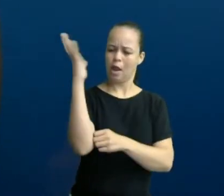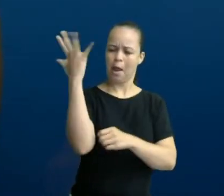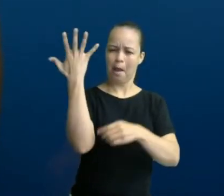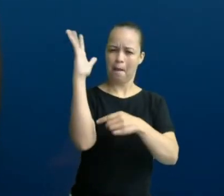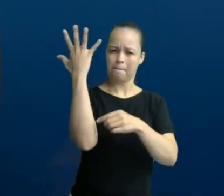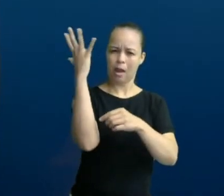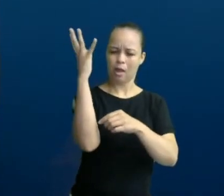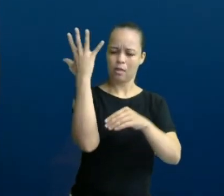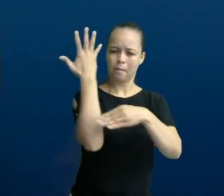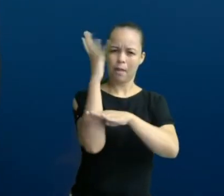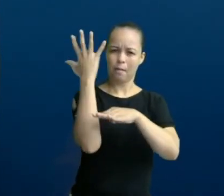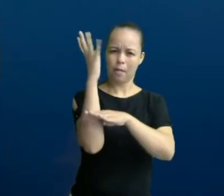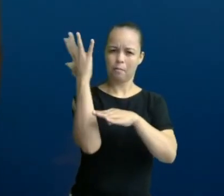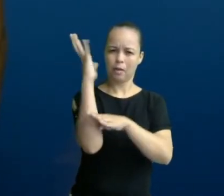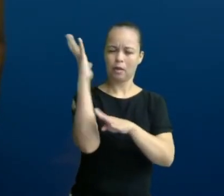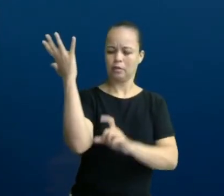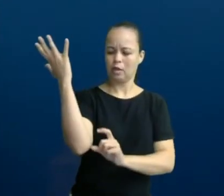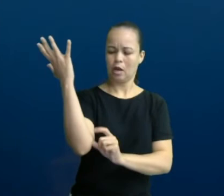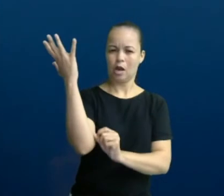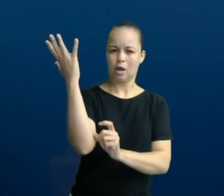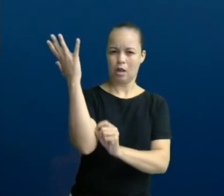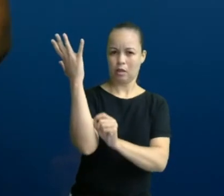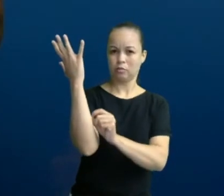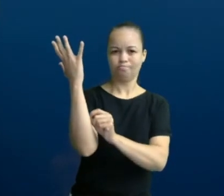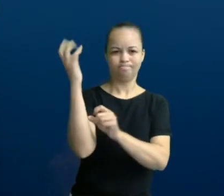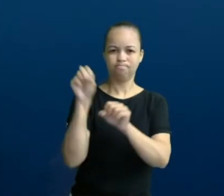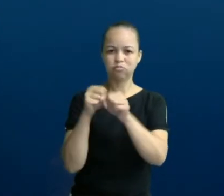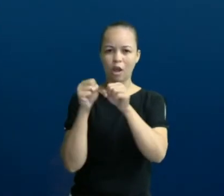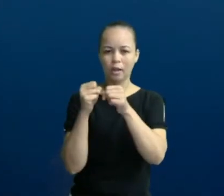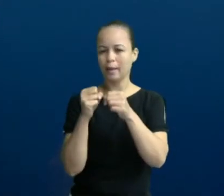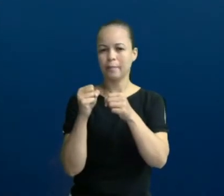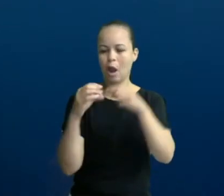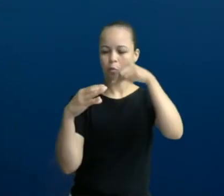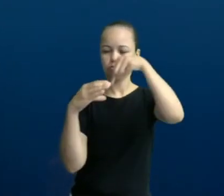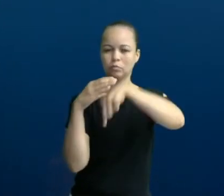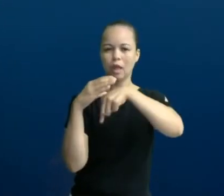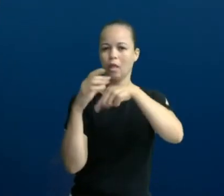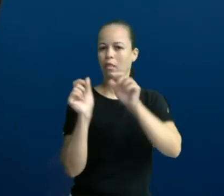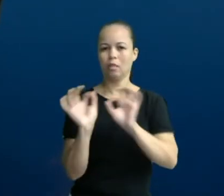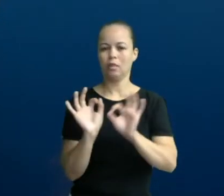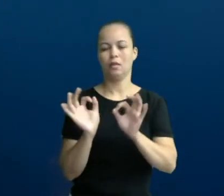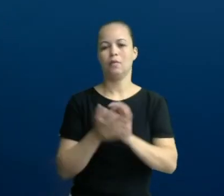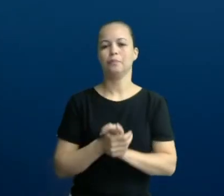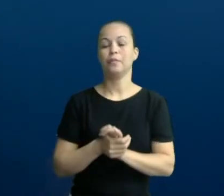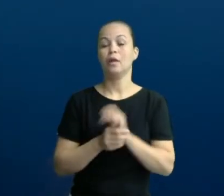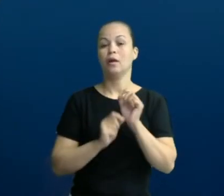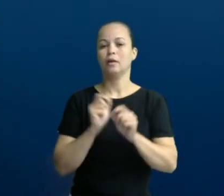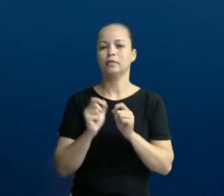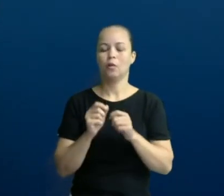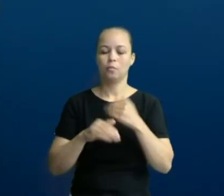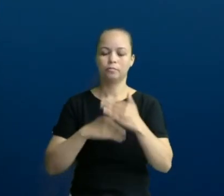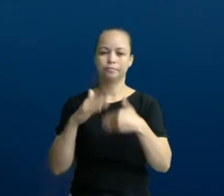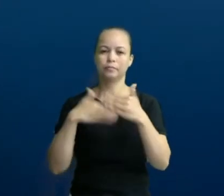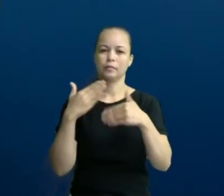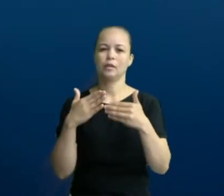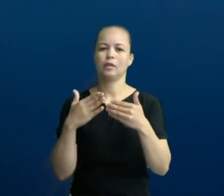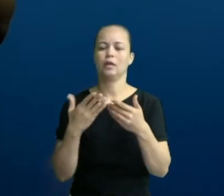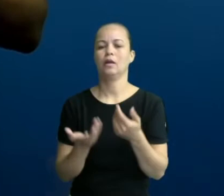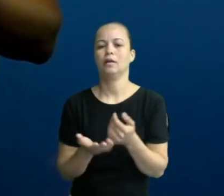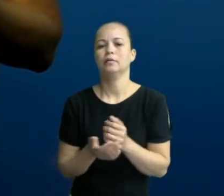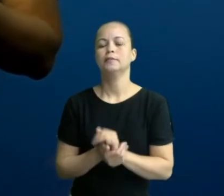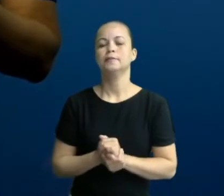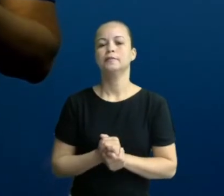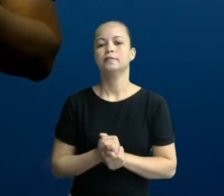quebrar o polissacarídeo, a celulose, que está lá na madeira. Então, como é que isso é feito? A partir dessa relação mutualística,